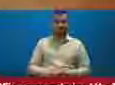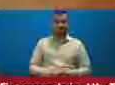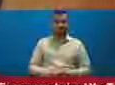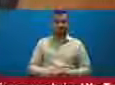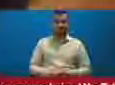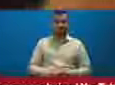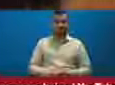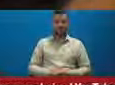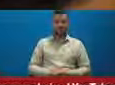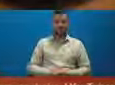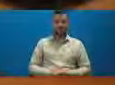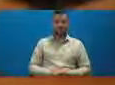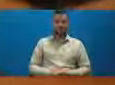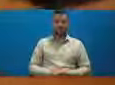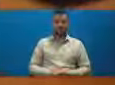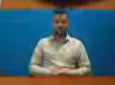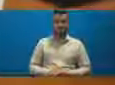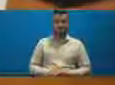E aí